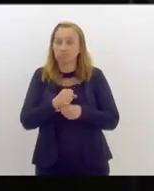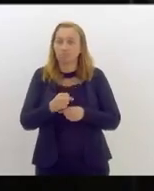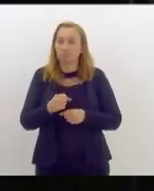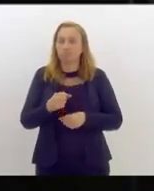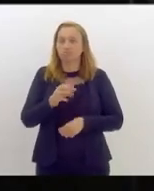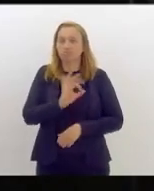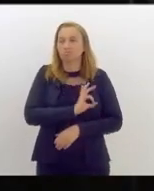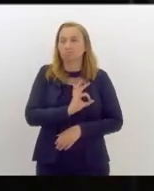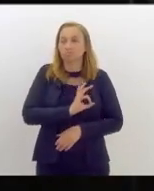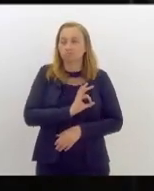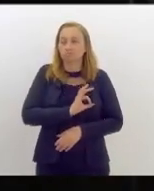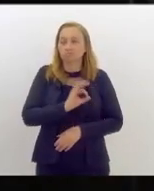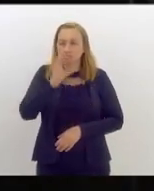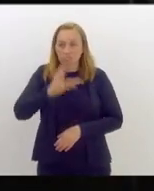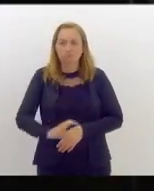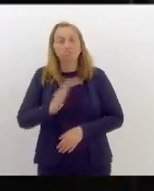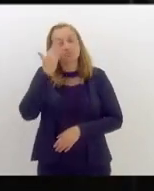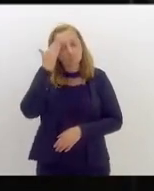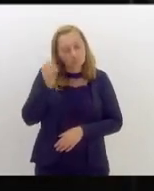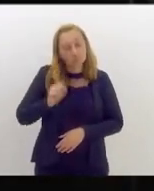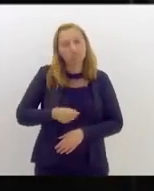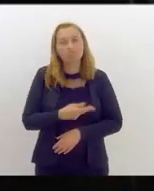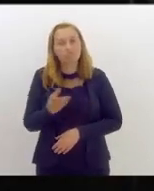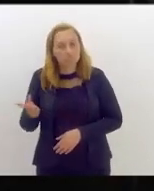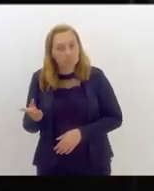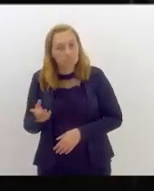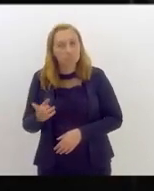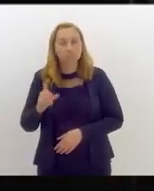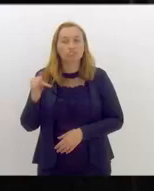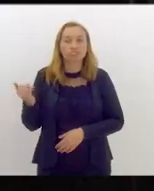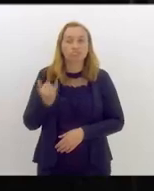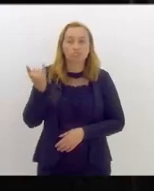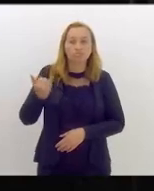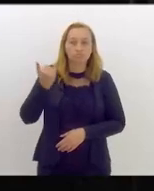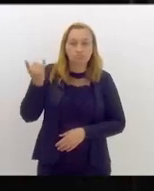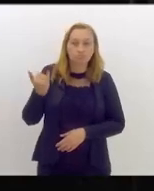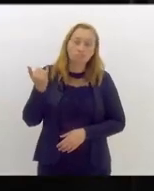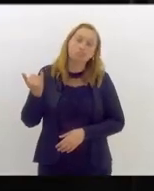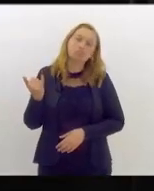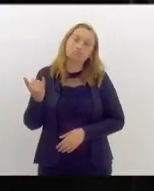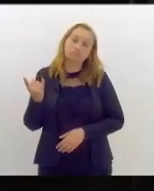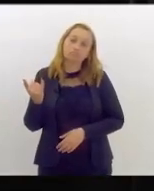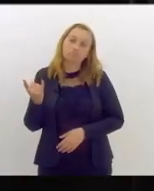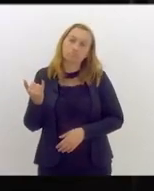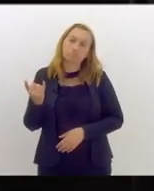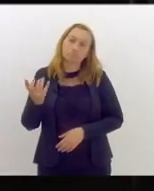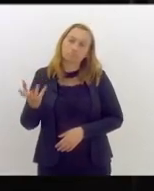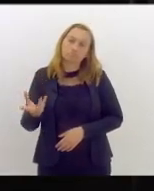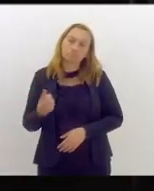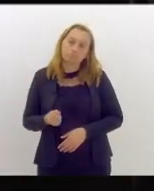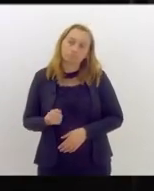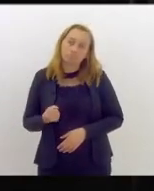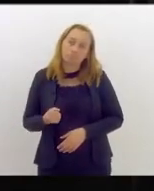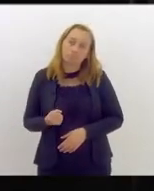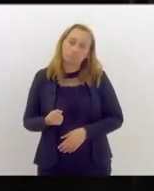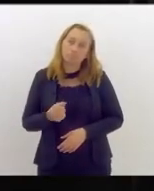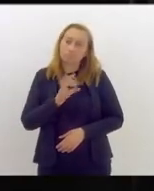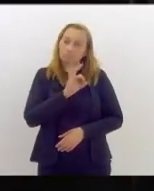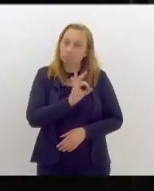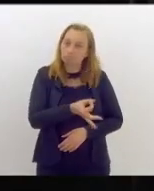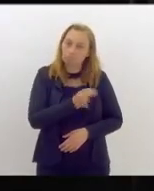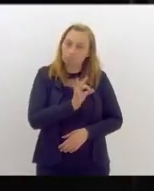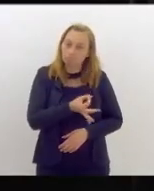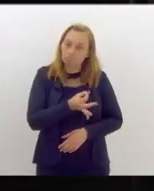vivendo né a gente sabe o quanto é importante aquilo que a gente recebe legitimamente